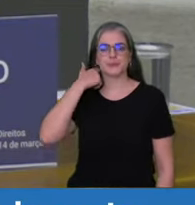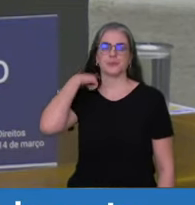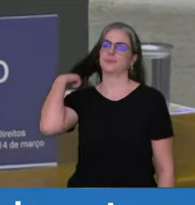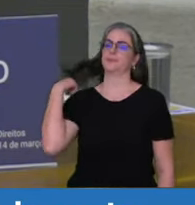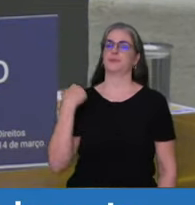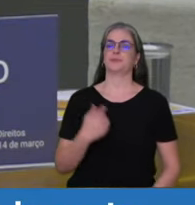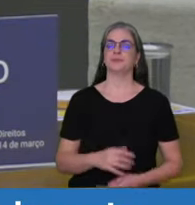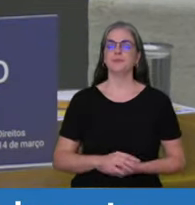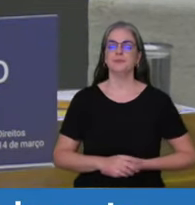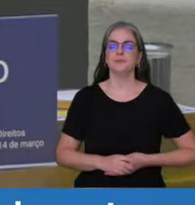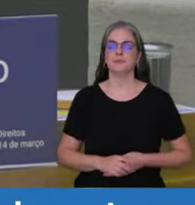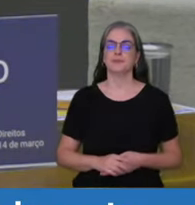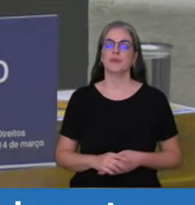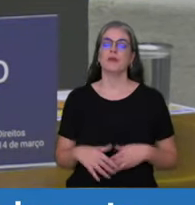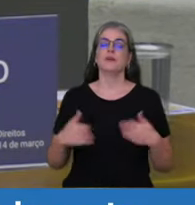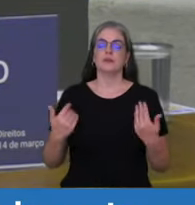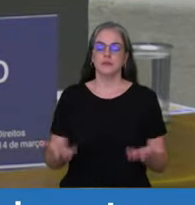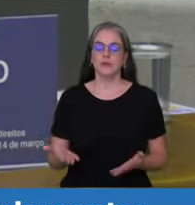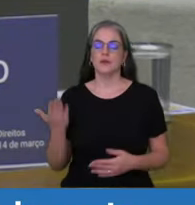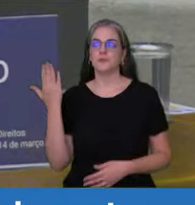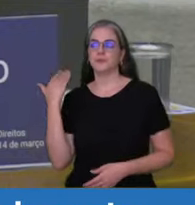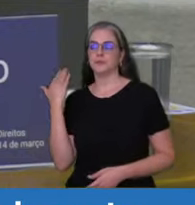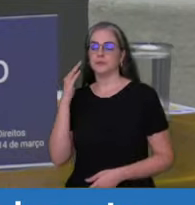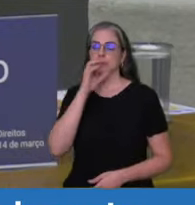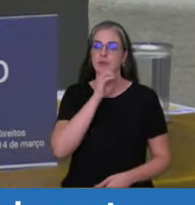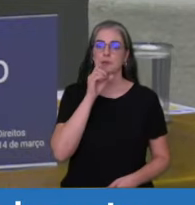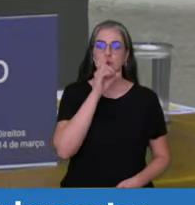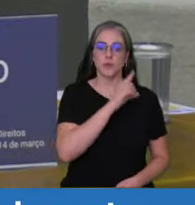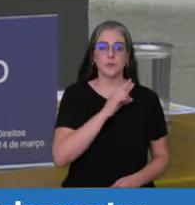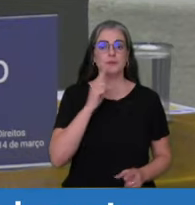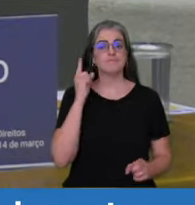Bom, esse final de semana a gente se deparou com a entrega